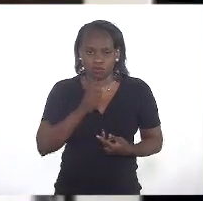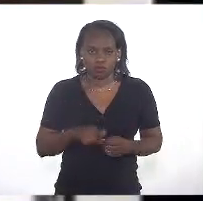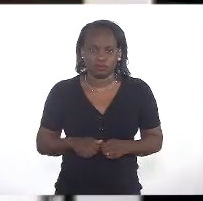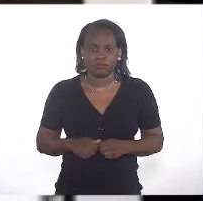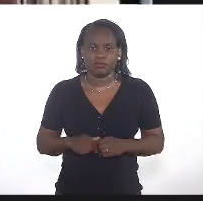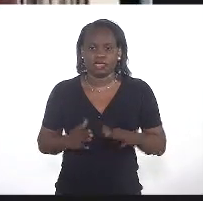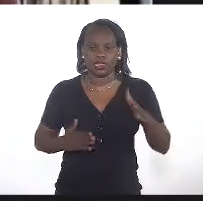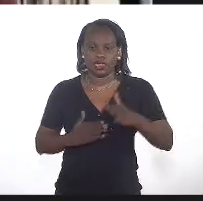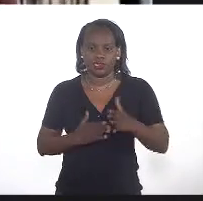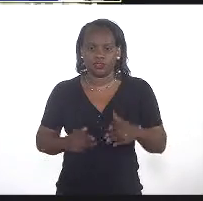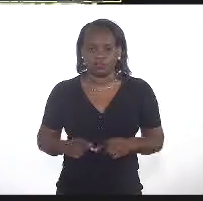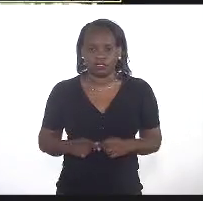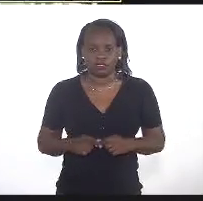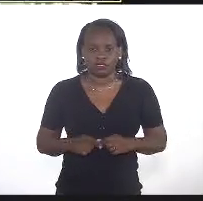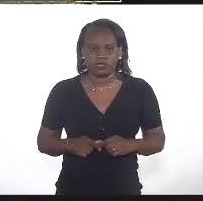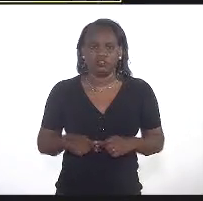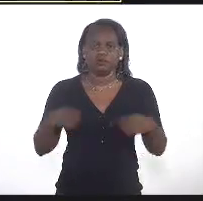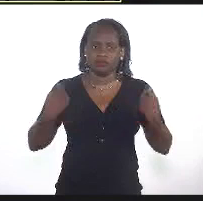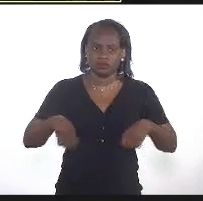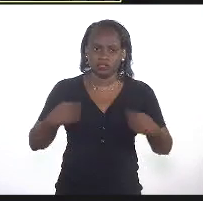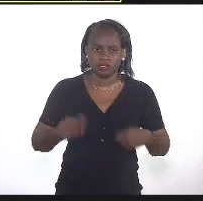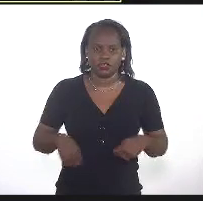esgotado, Temos,